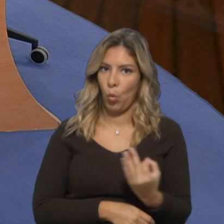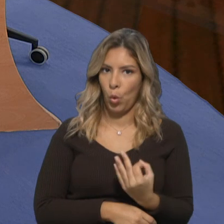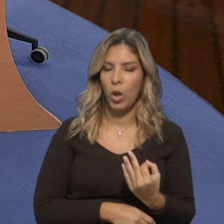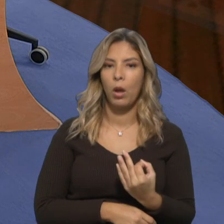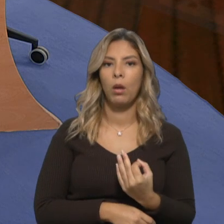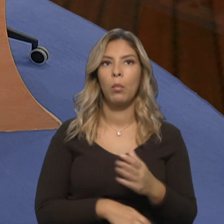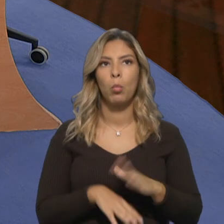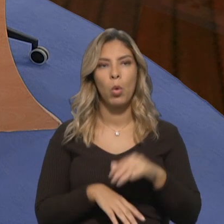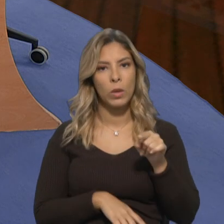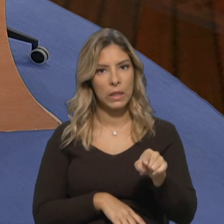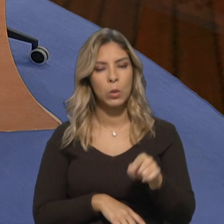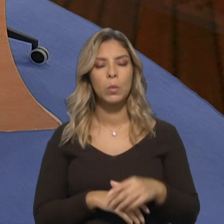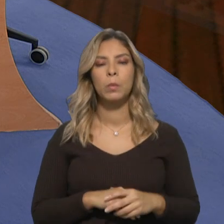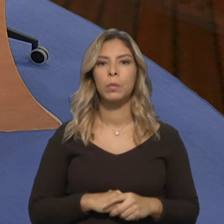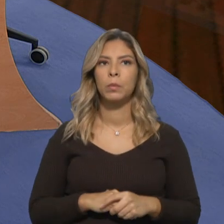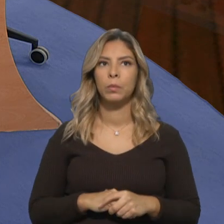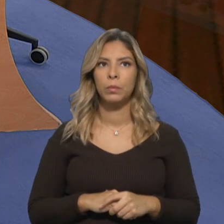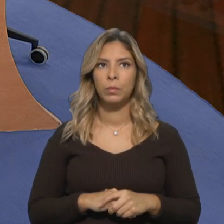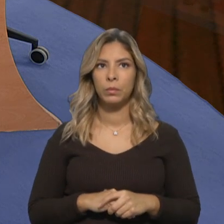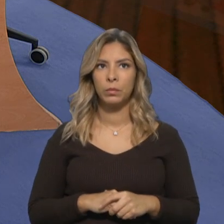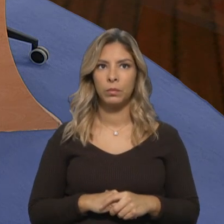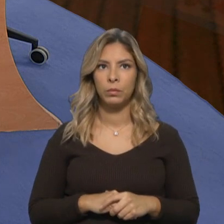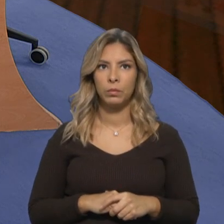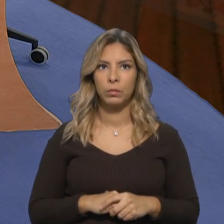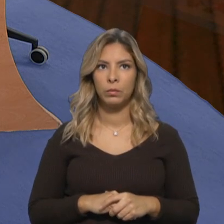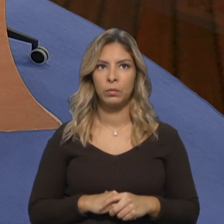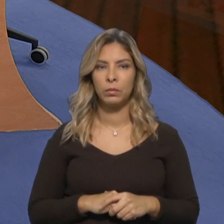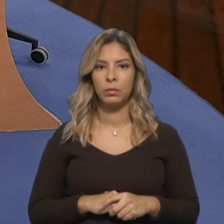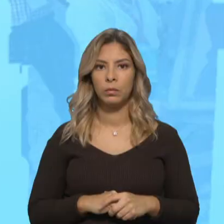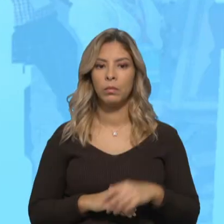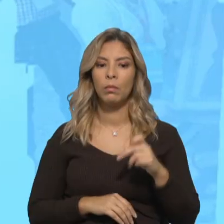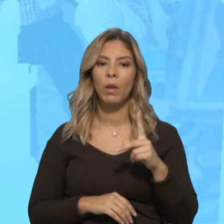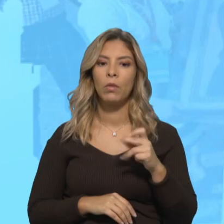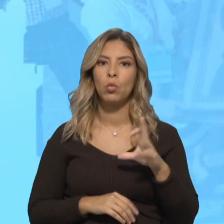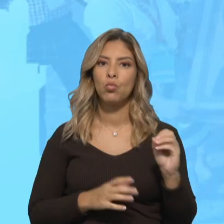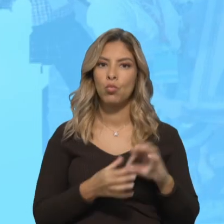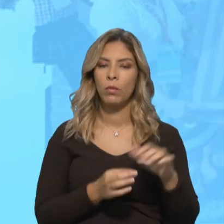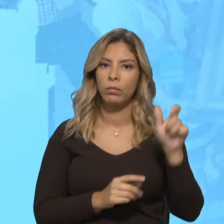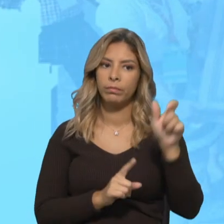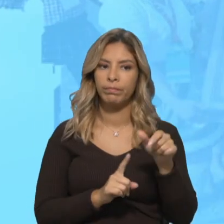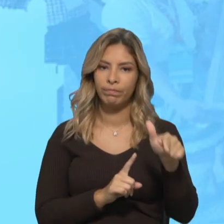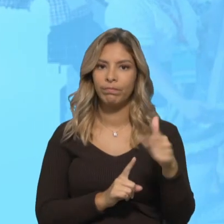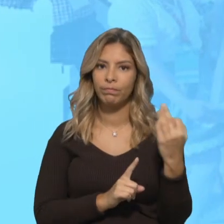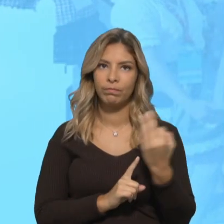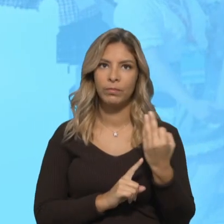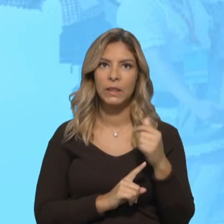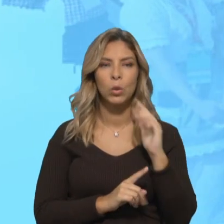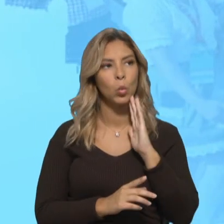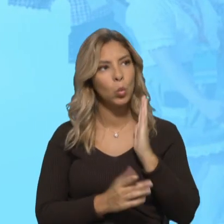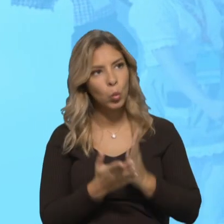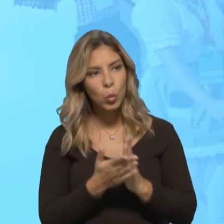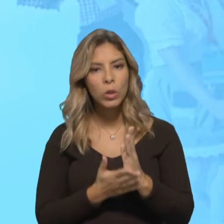todo o sentido. Padre Álvaro Pacheco, o missionário continua a ser também